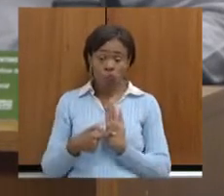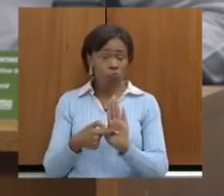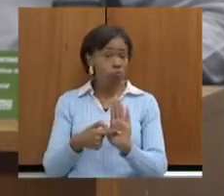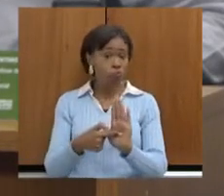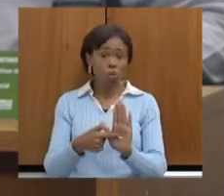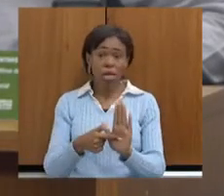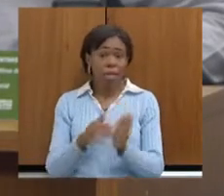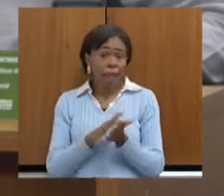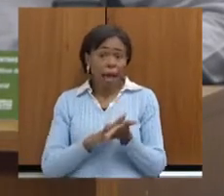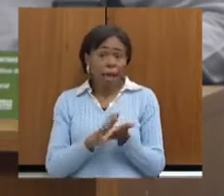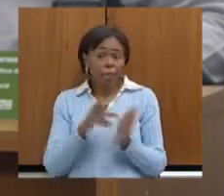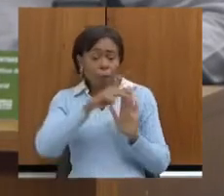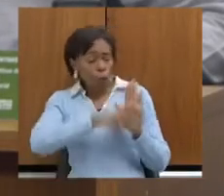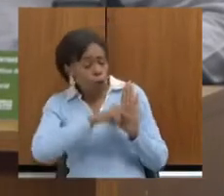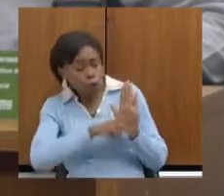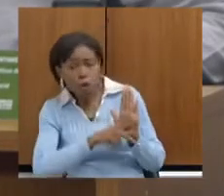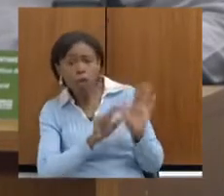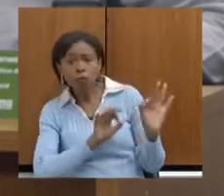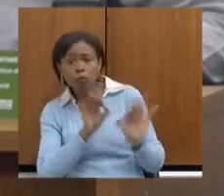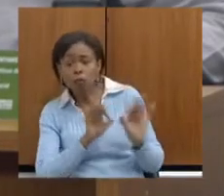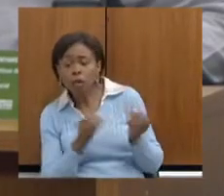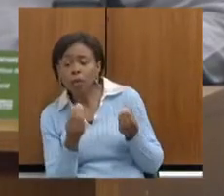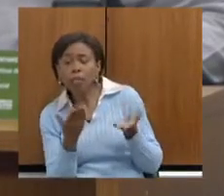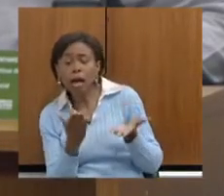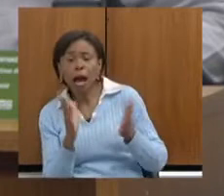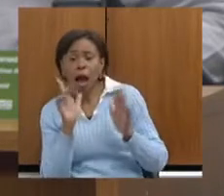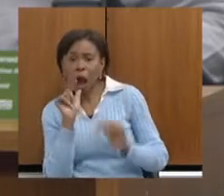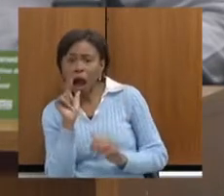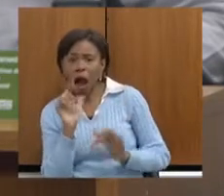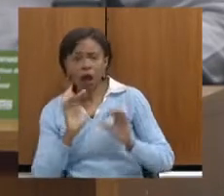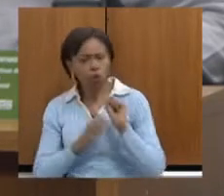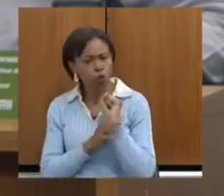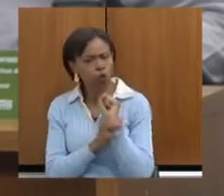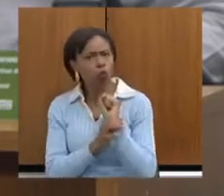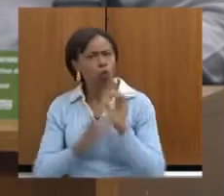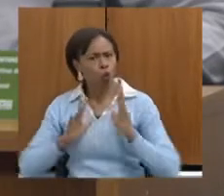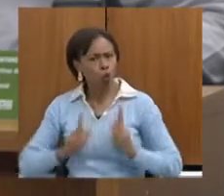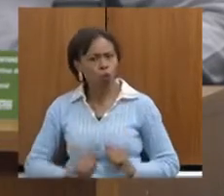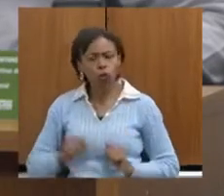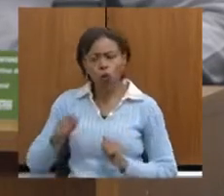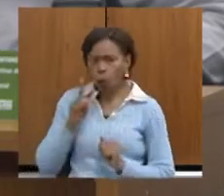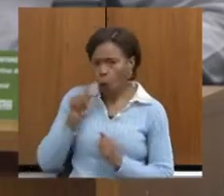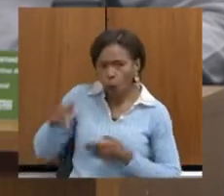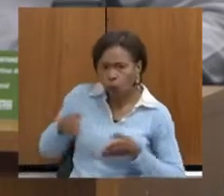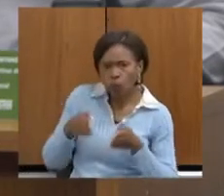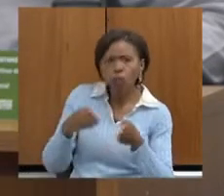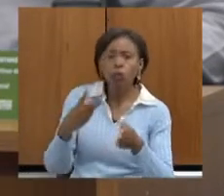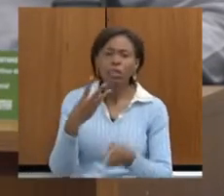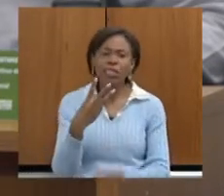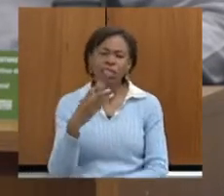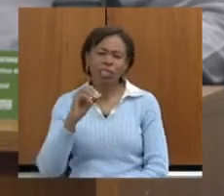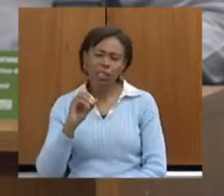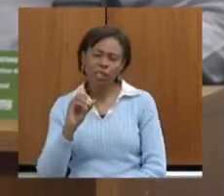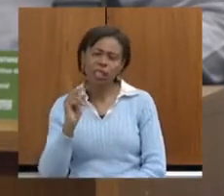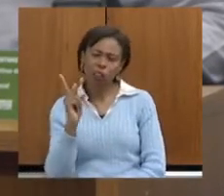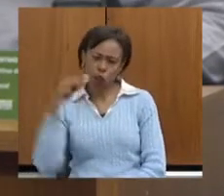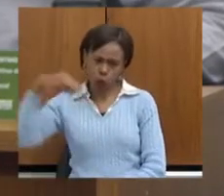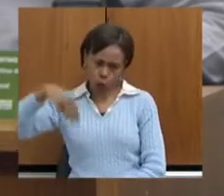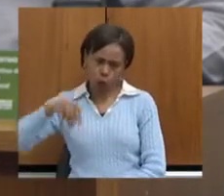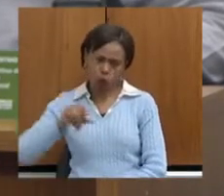segurar fala assim ah não vocês vão ter aí uma captação de água Segura que seria o rio aí de 30 km a distância que seria o rio Manhuaçu